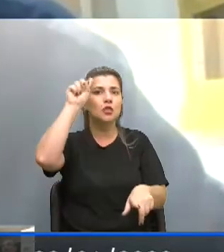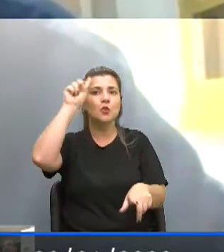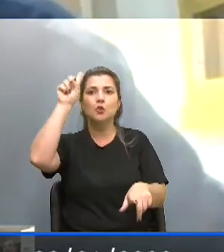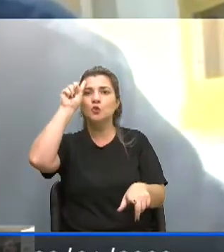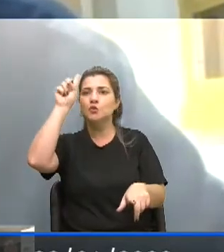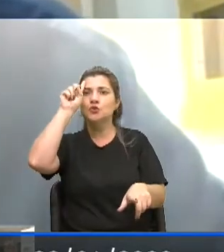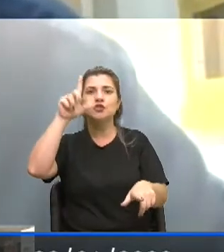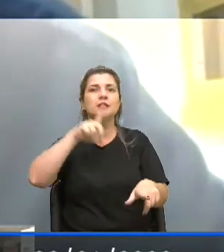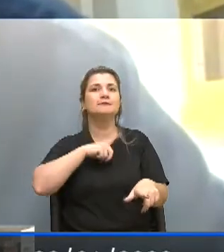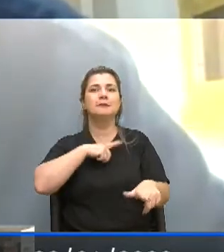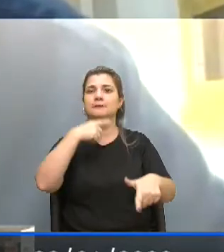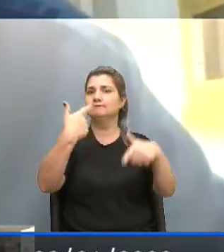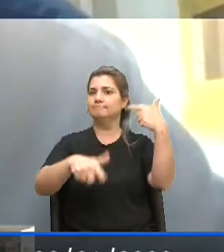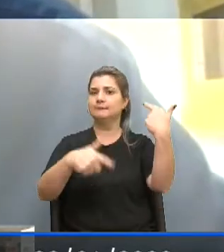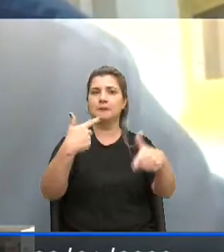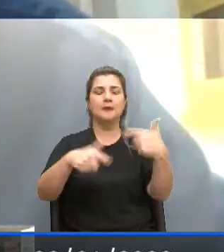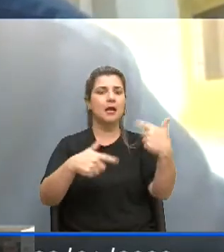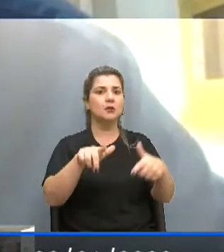não tem feriado.